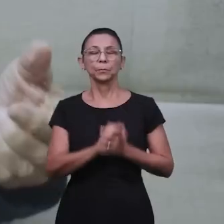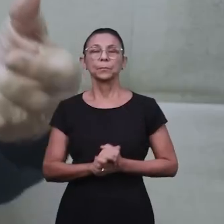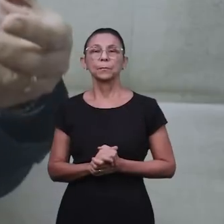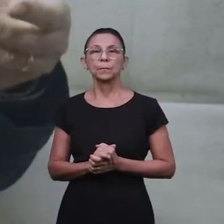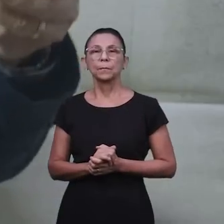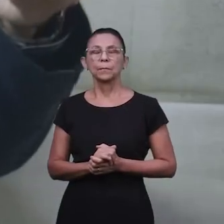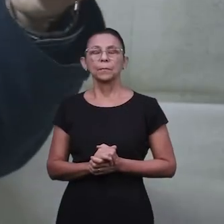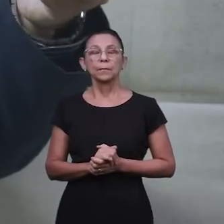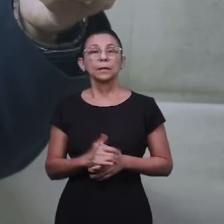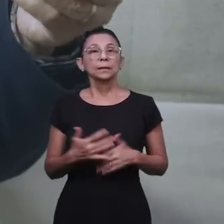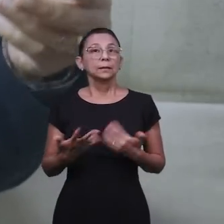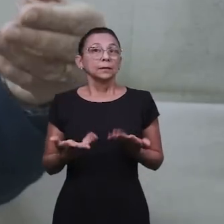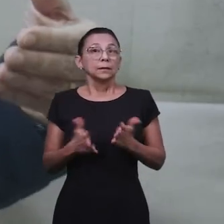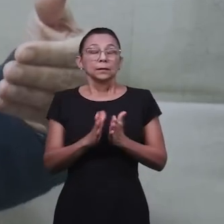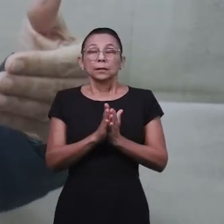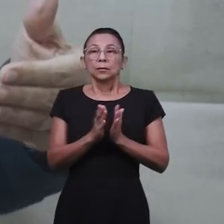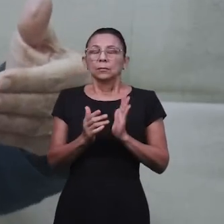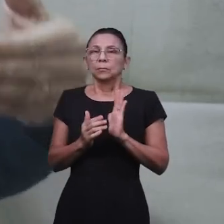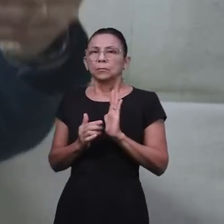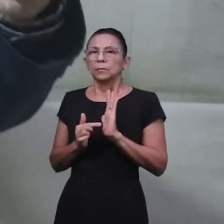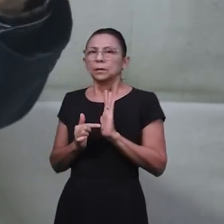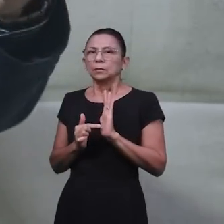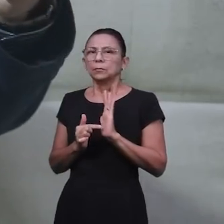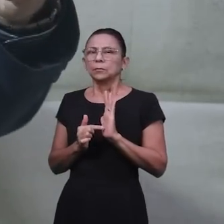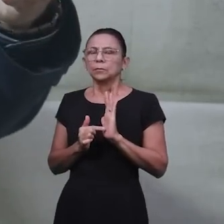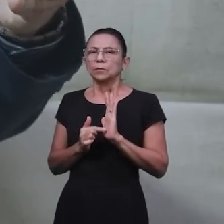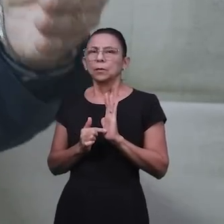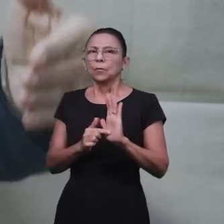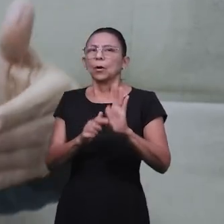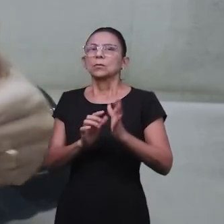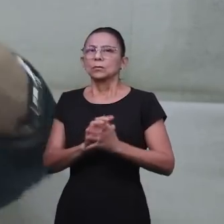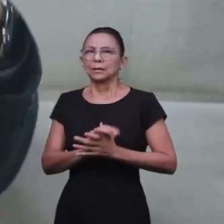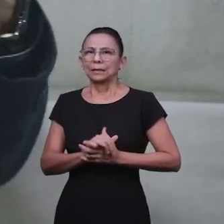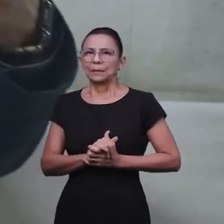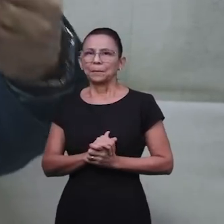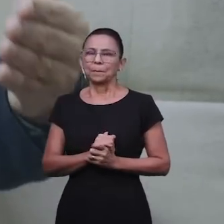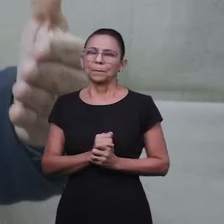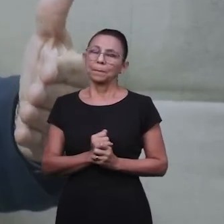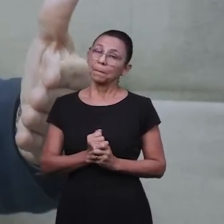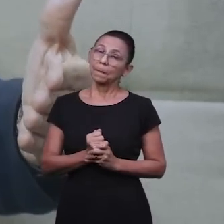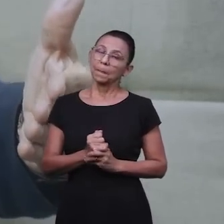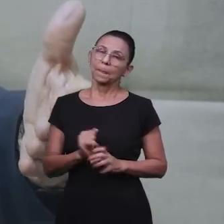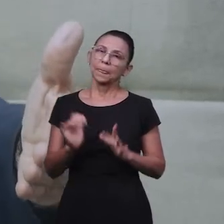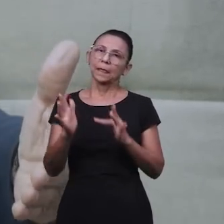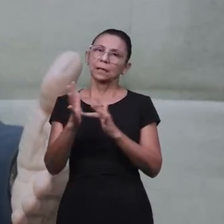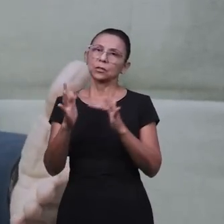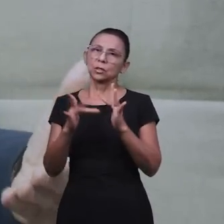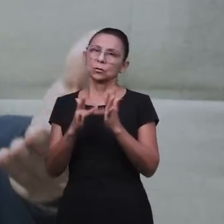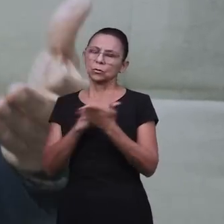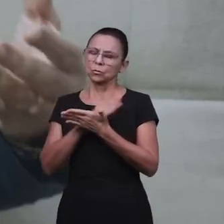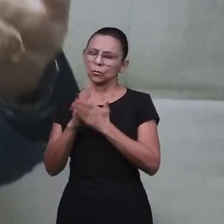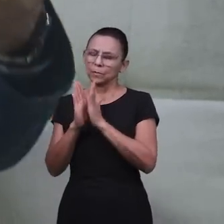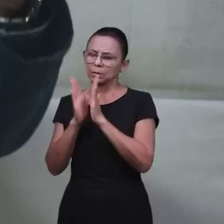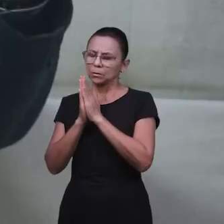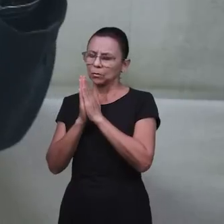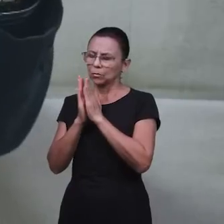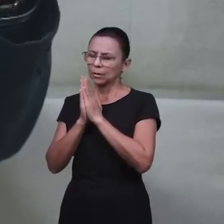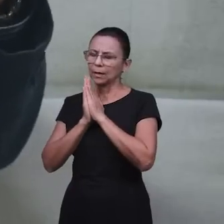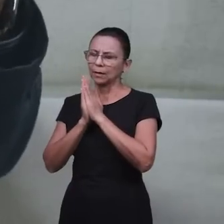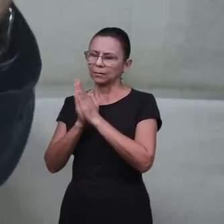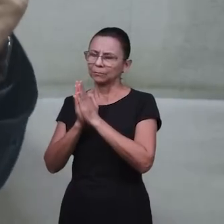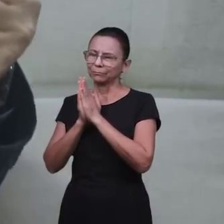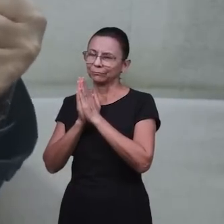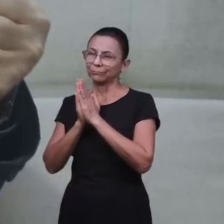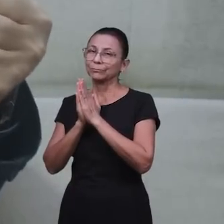palavra que ele se adiantou um pouco para orar, porque ele sabia que se aproximava a sua hora, e ali ele sentiu todo